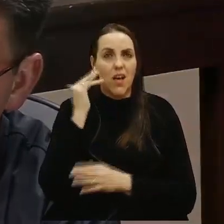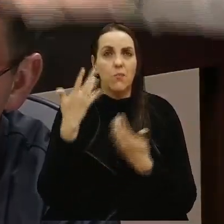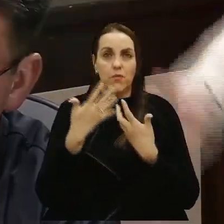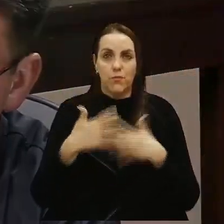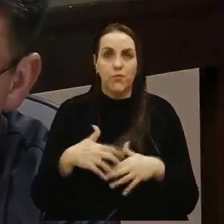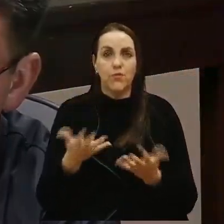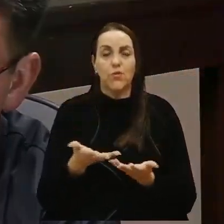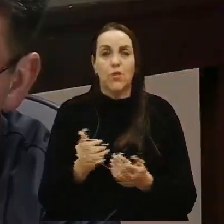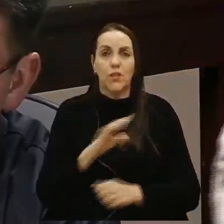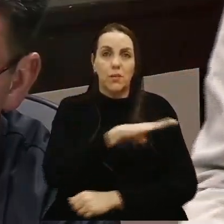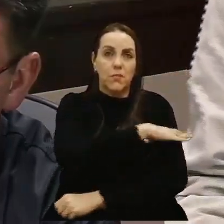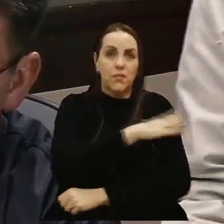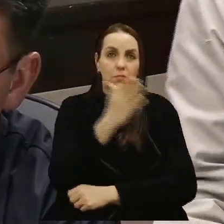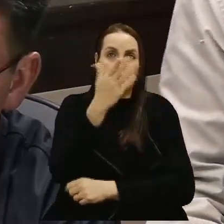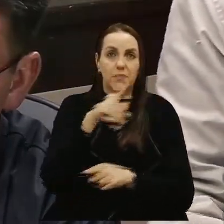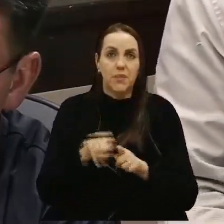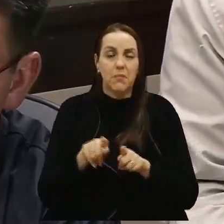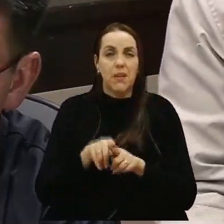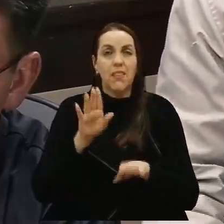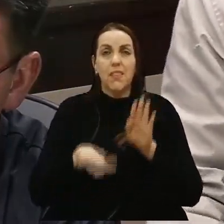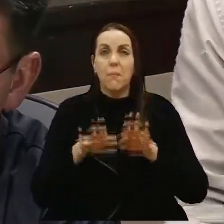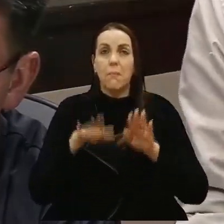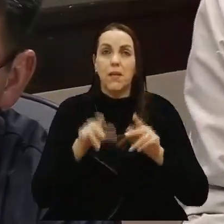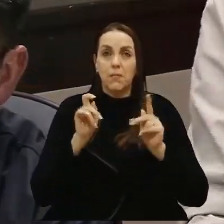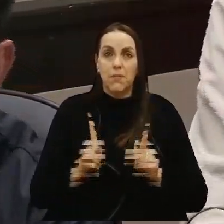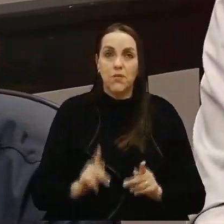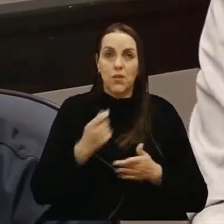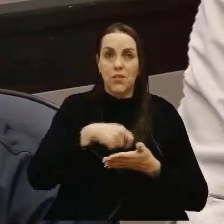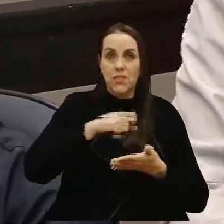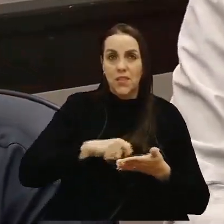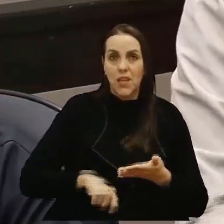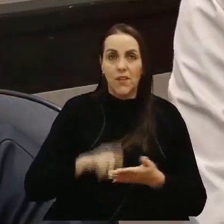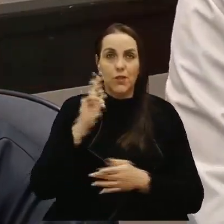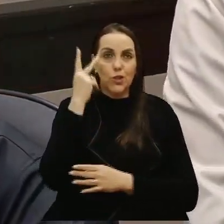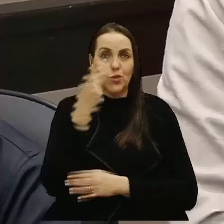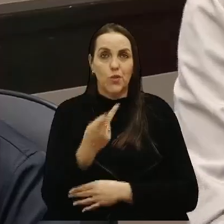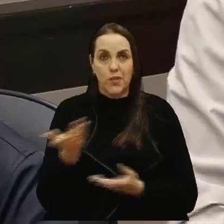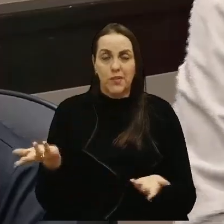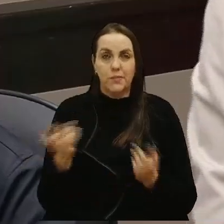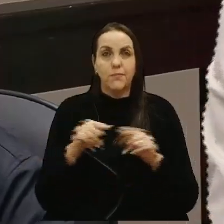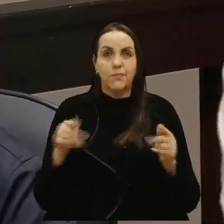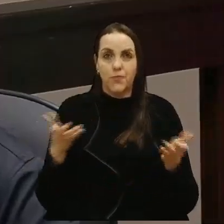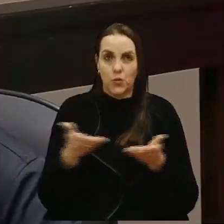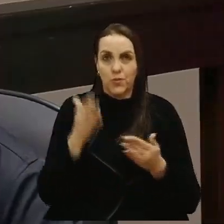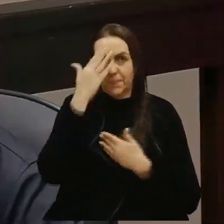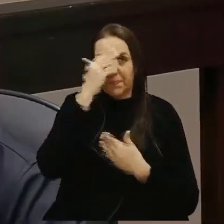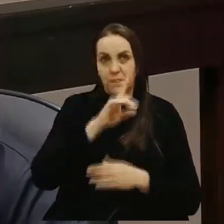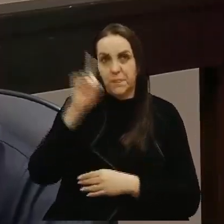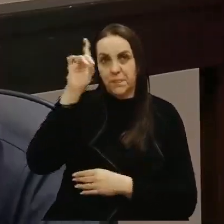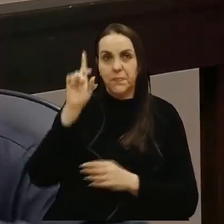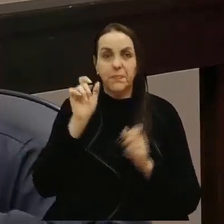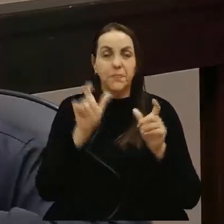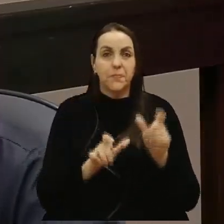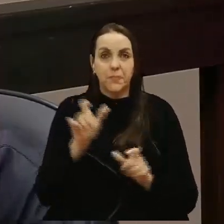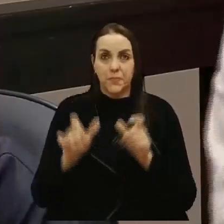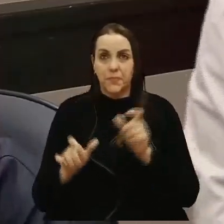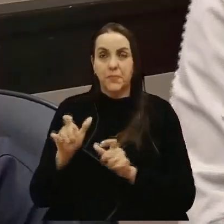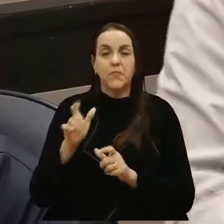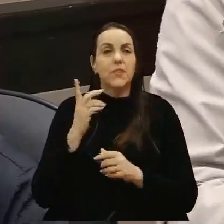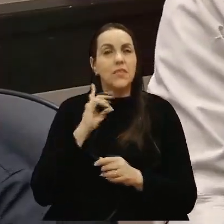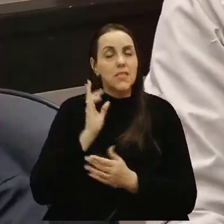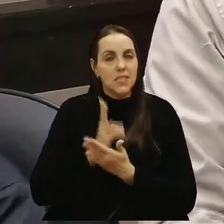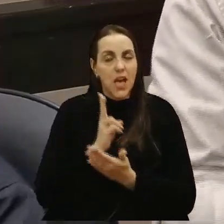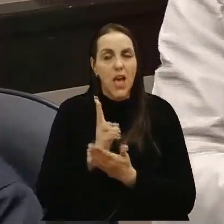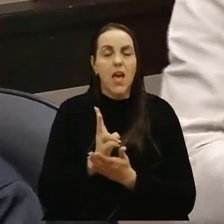Como o capitão falou aqui, depende de quem escreve, né? A história é escrita assim. Mas hoje, graças a Deus, tem pessoas aqui que vai dar sempre o